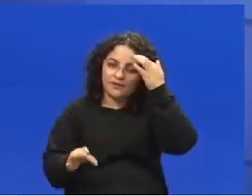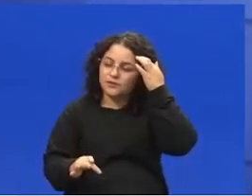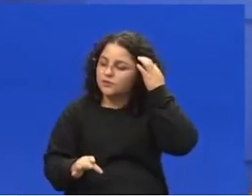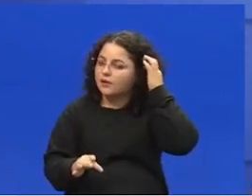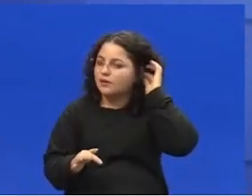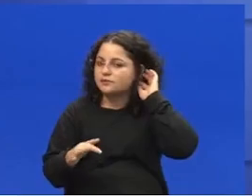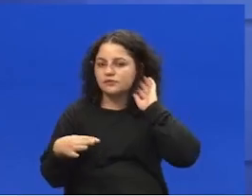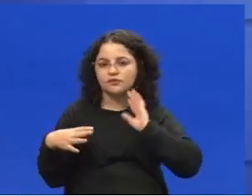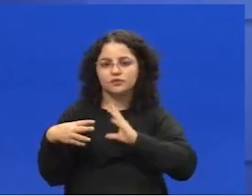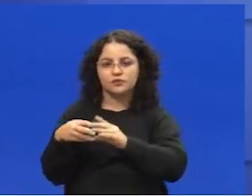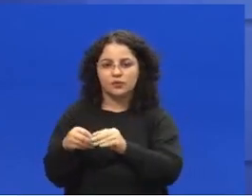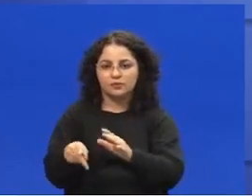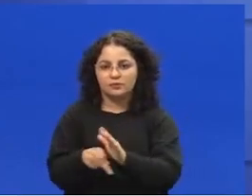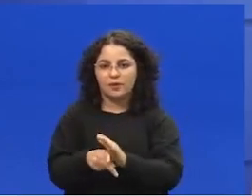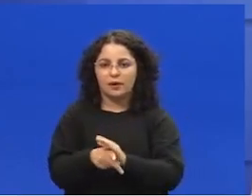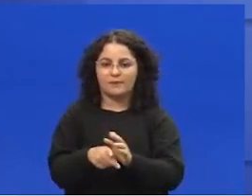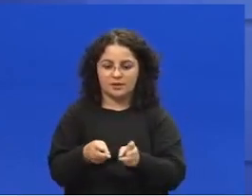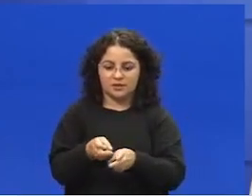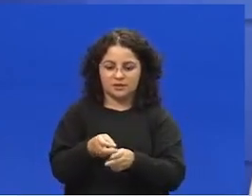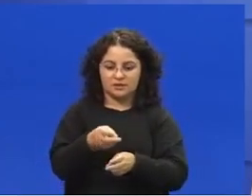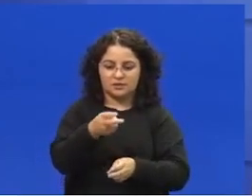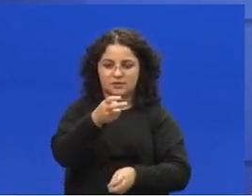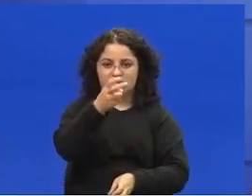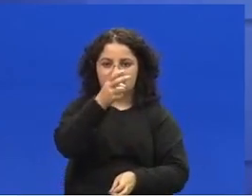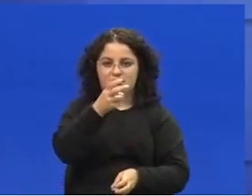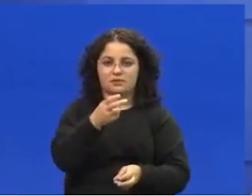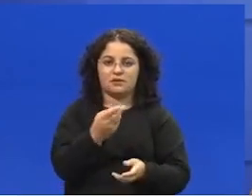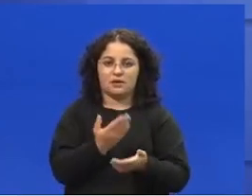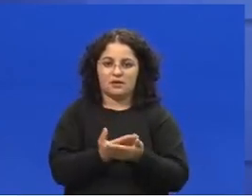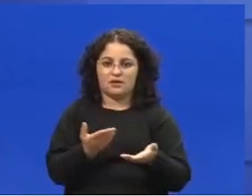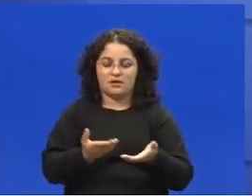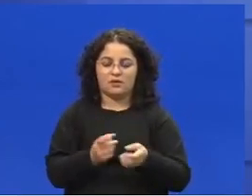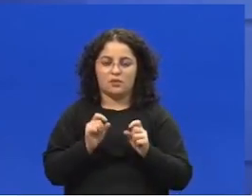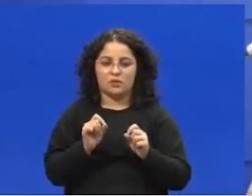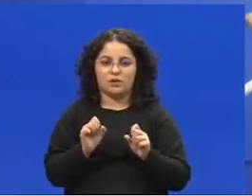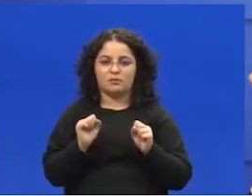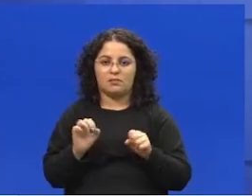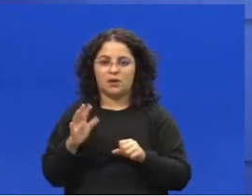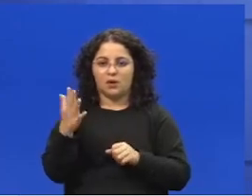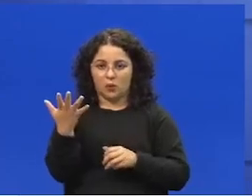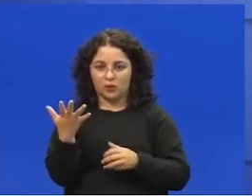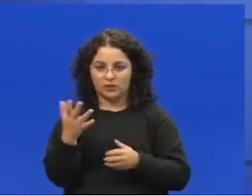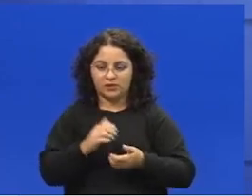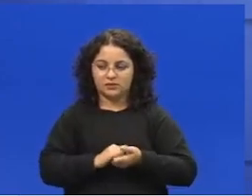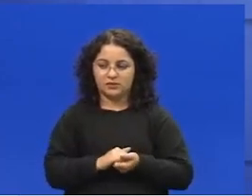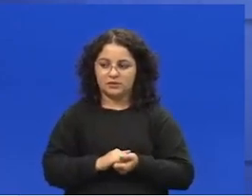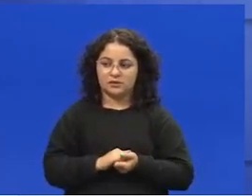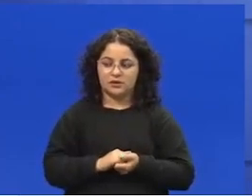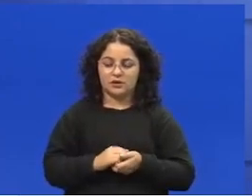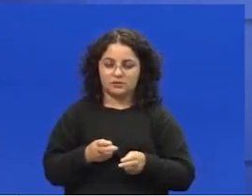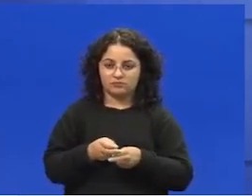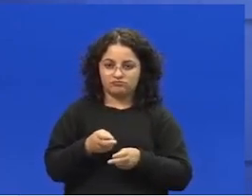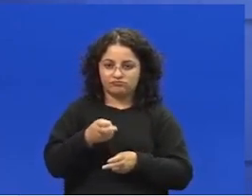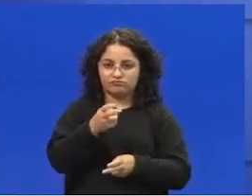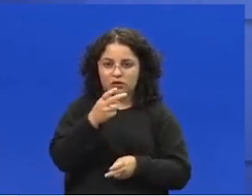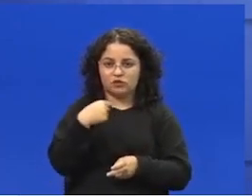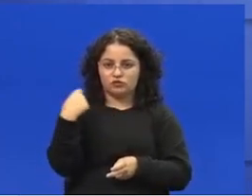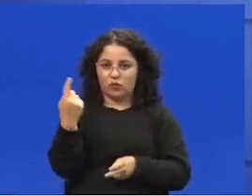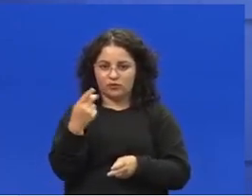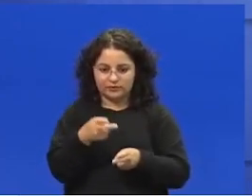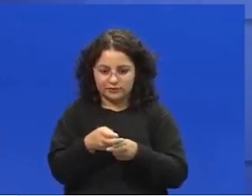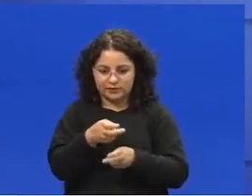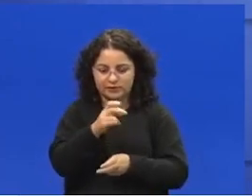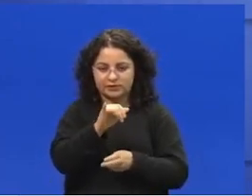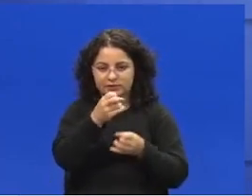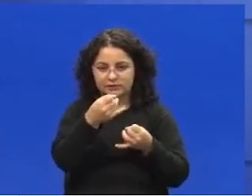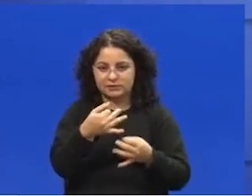de traumatologia da coluna vertebral ainda dentro da nossa unidade. O que pode acontecer com a coluna vertebral quando a gente